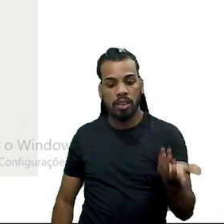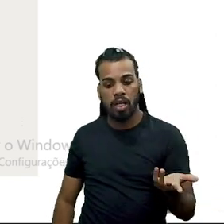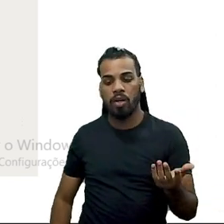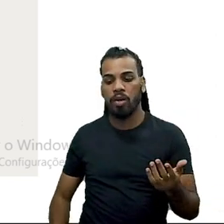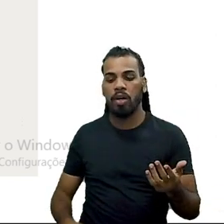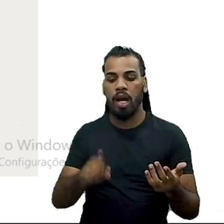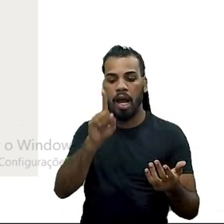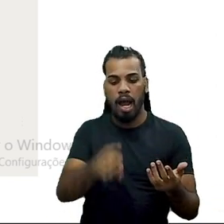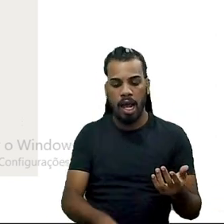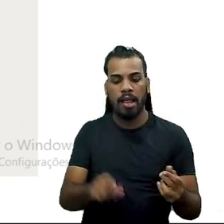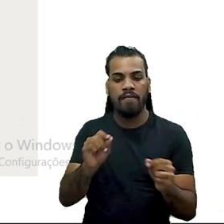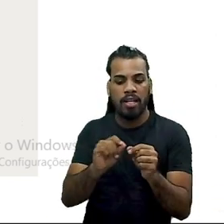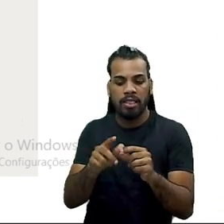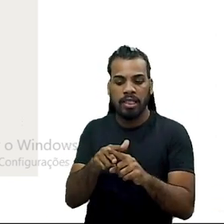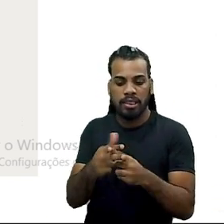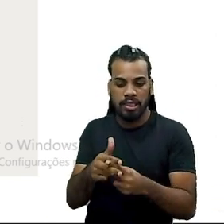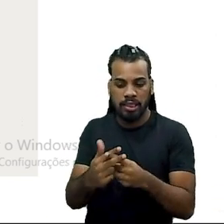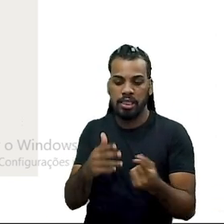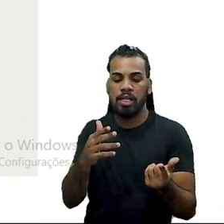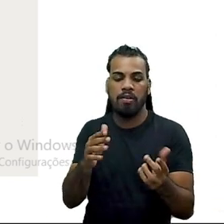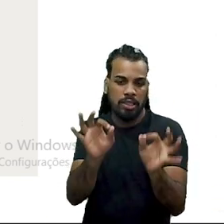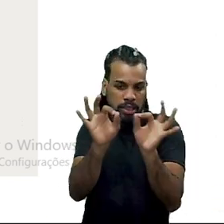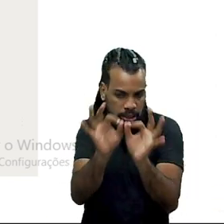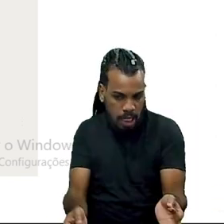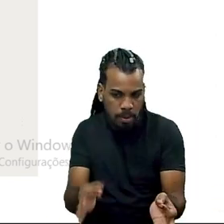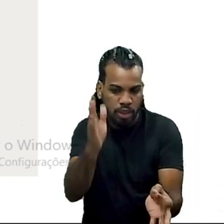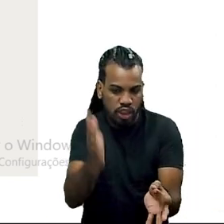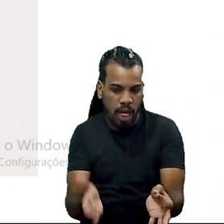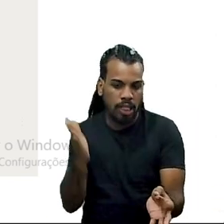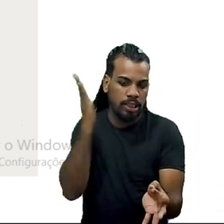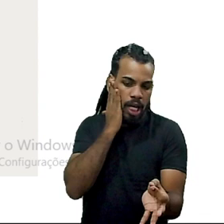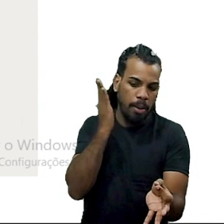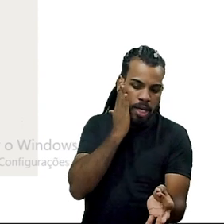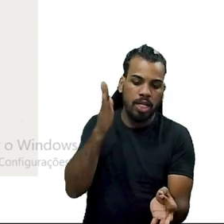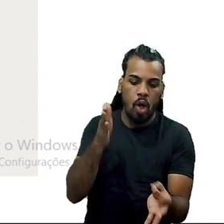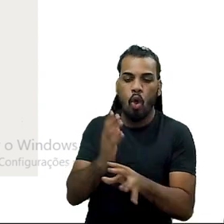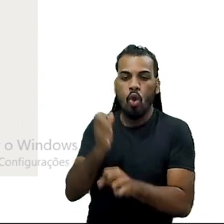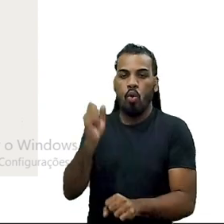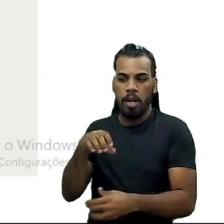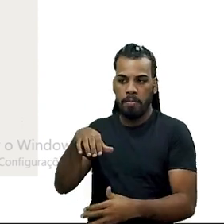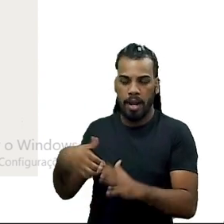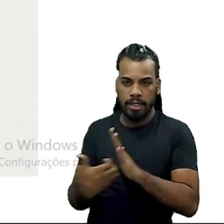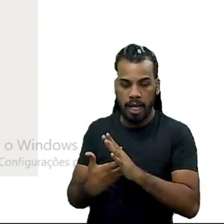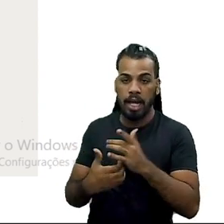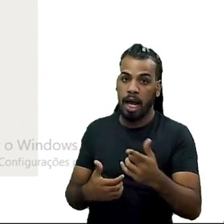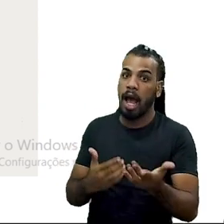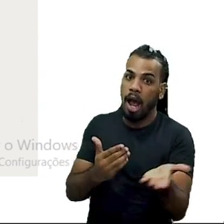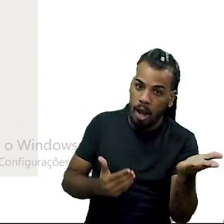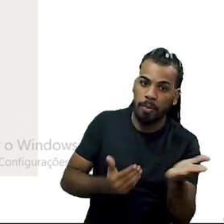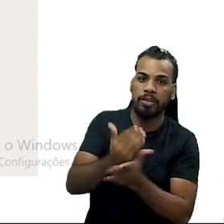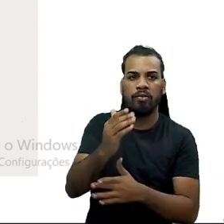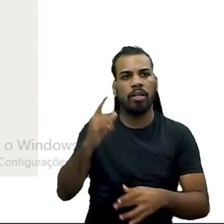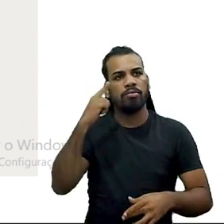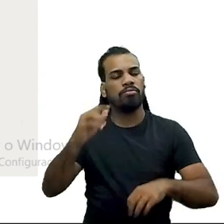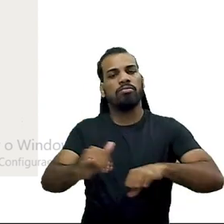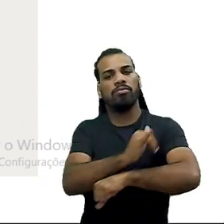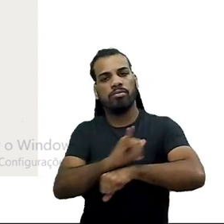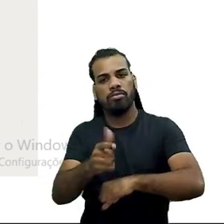ferramenta simples que já avalia o lucro da empresa. A partir daí você vai criar outros